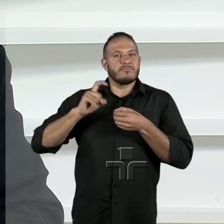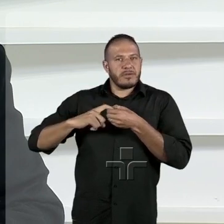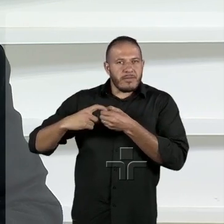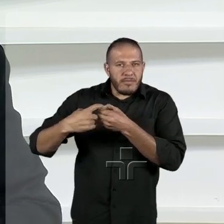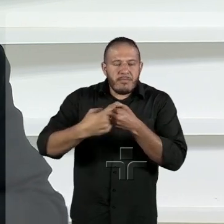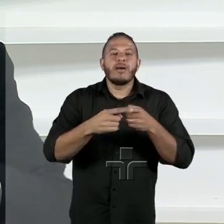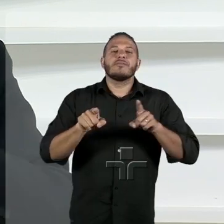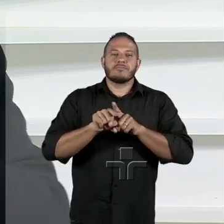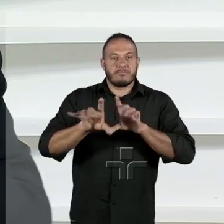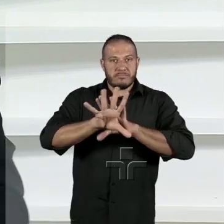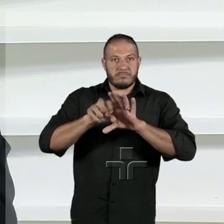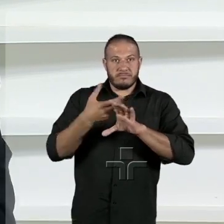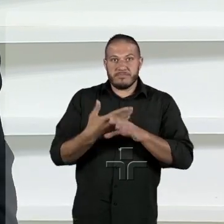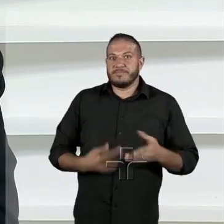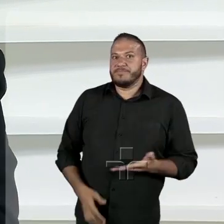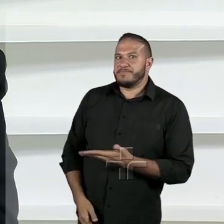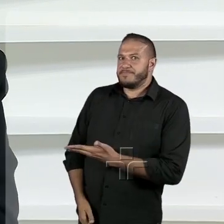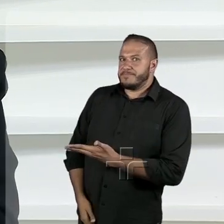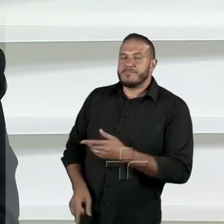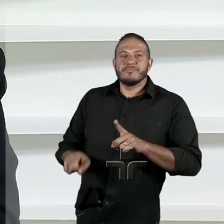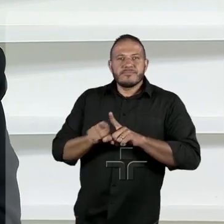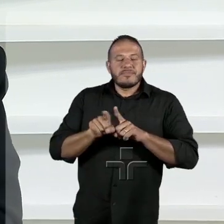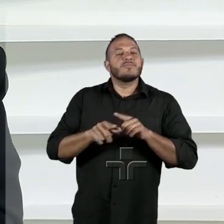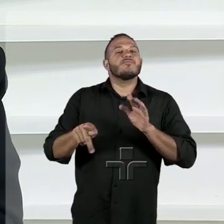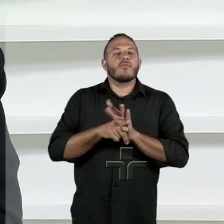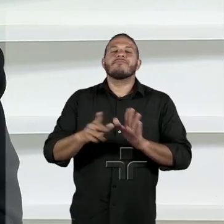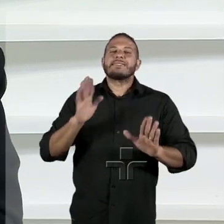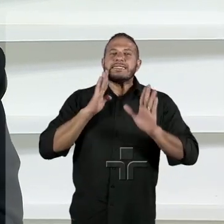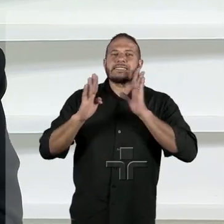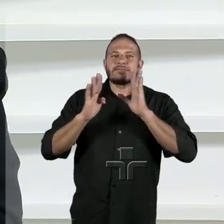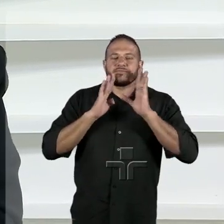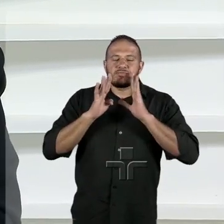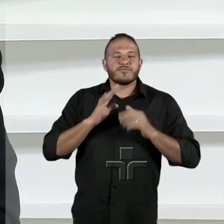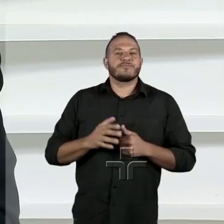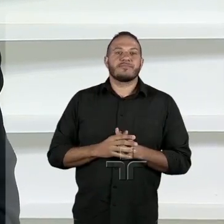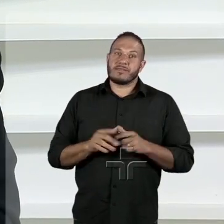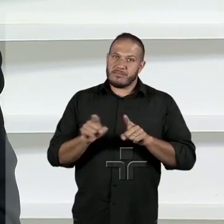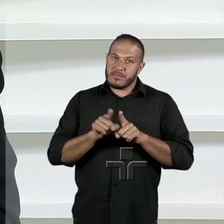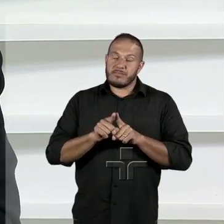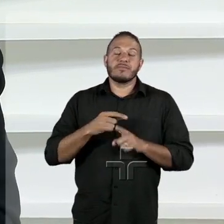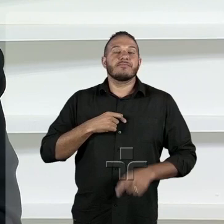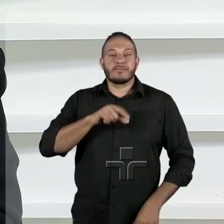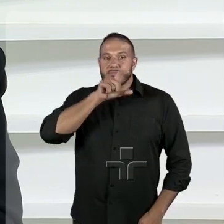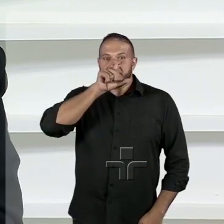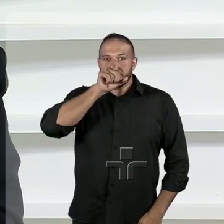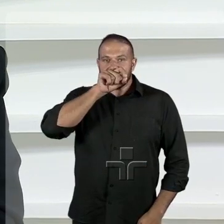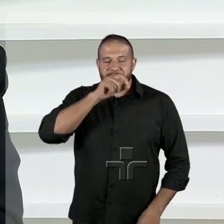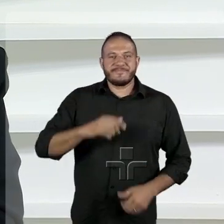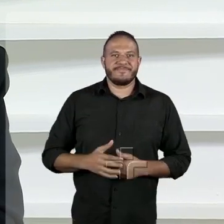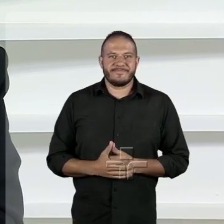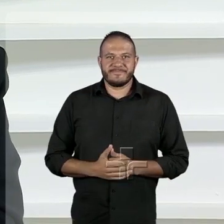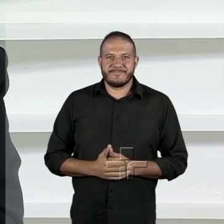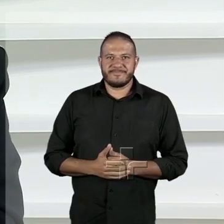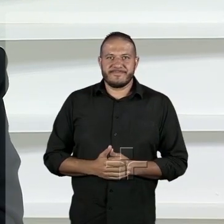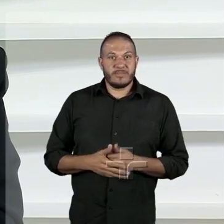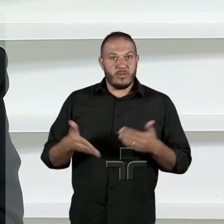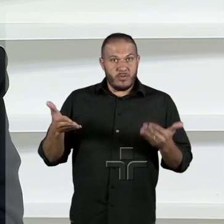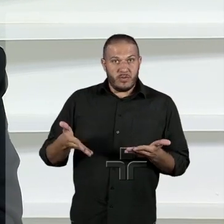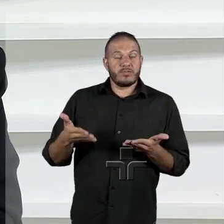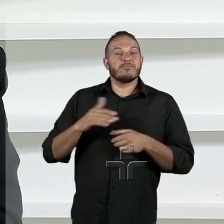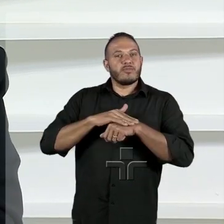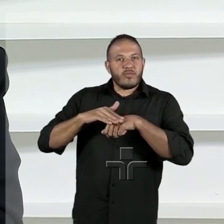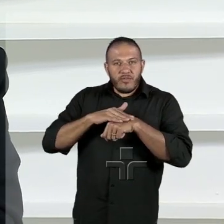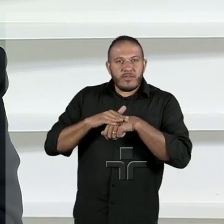pelo nosso canal no YouTube e pela nossa página no Facebook, também no nosso perfil do Twitter. Para conversar com